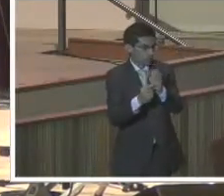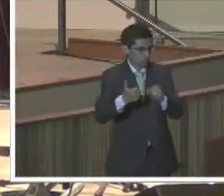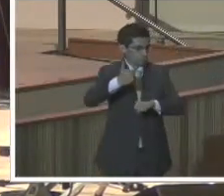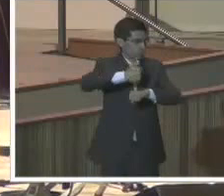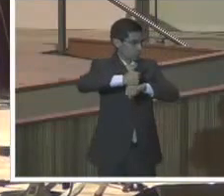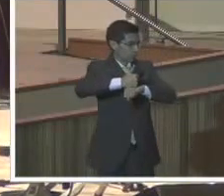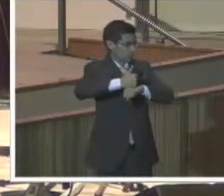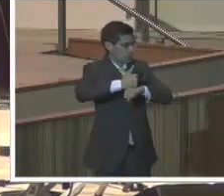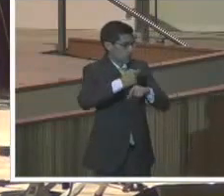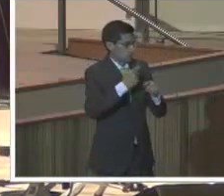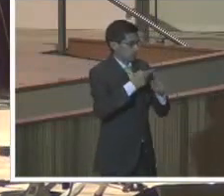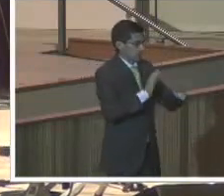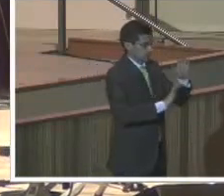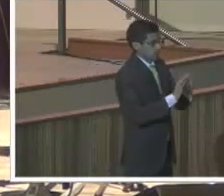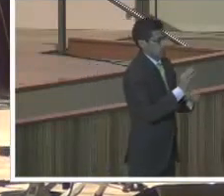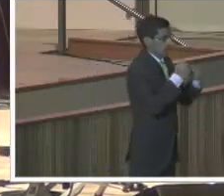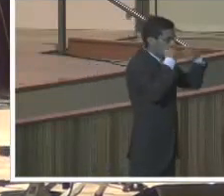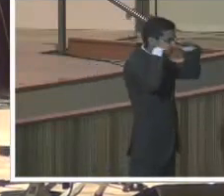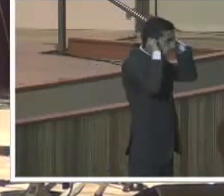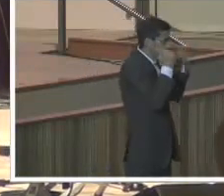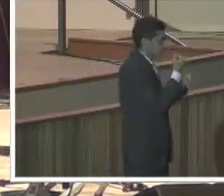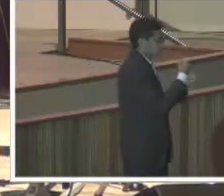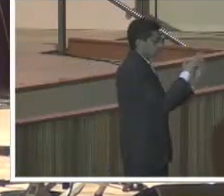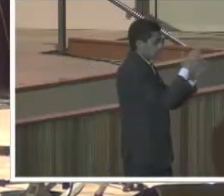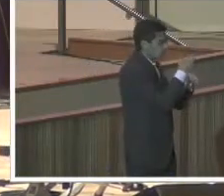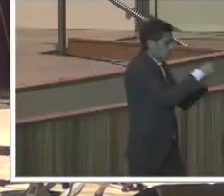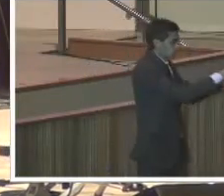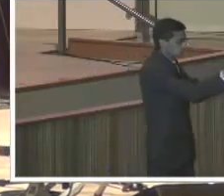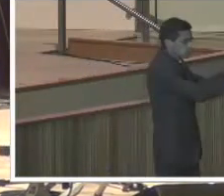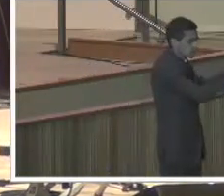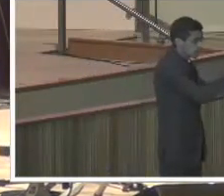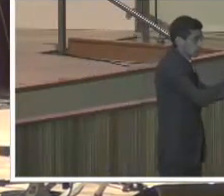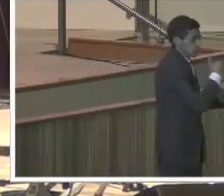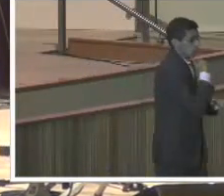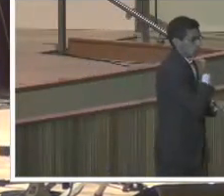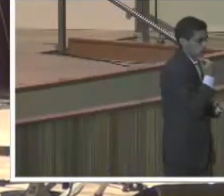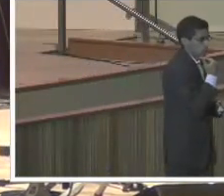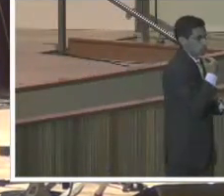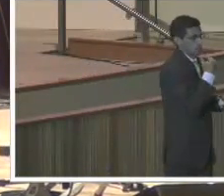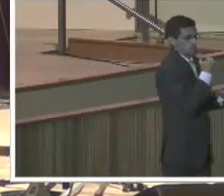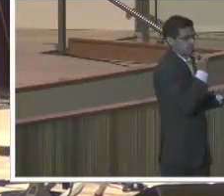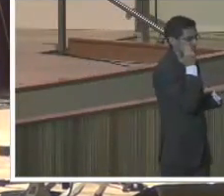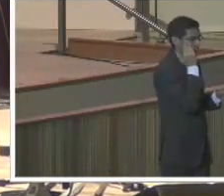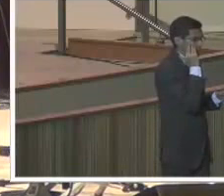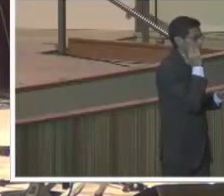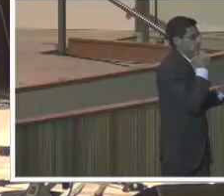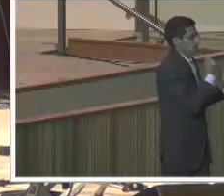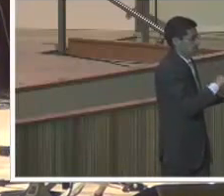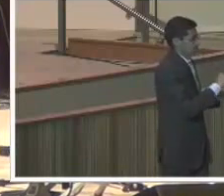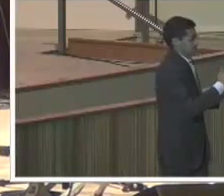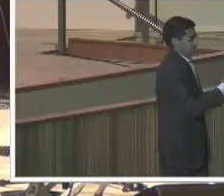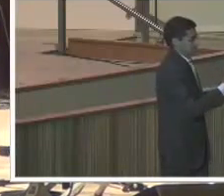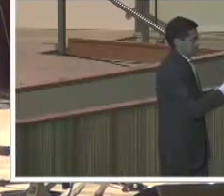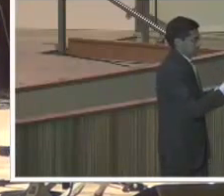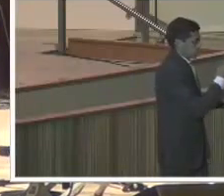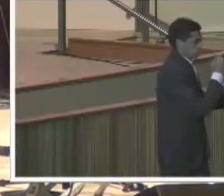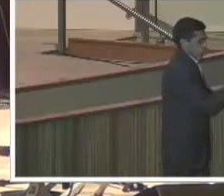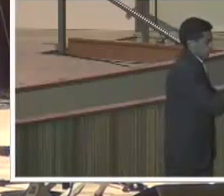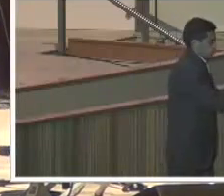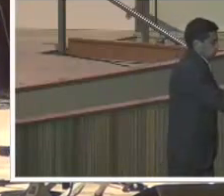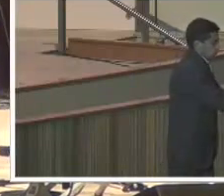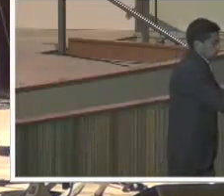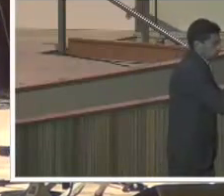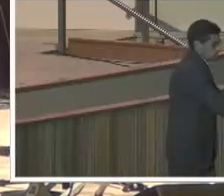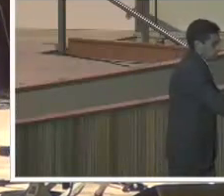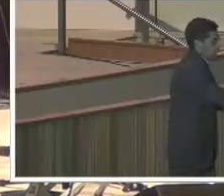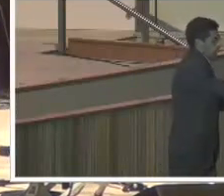um lobo ou por um animal feroz, eles tinham que trazer nem que fosse uma orelha, nem que